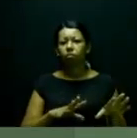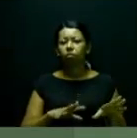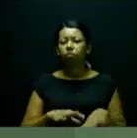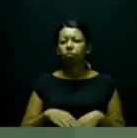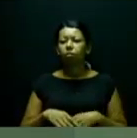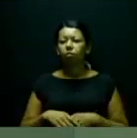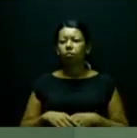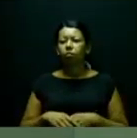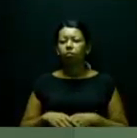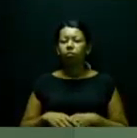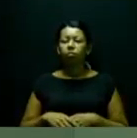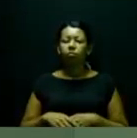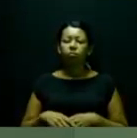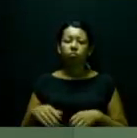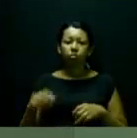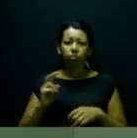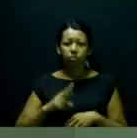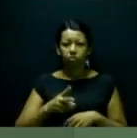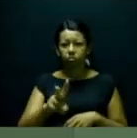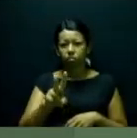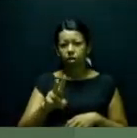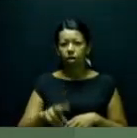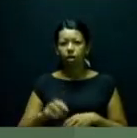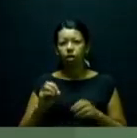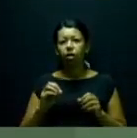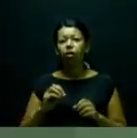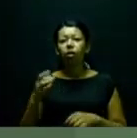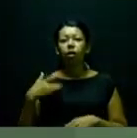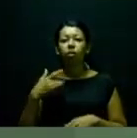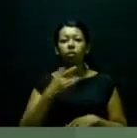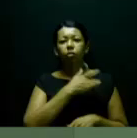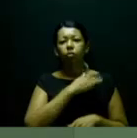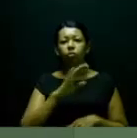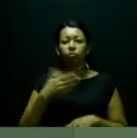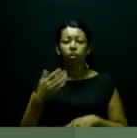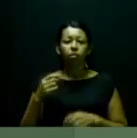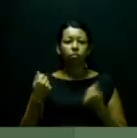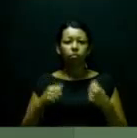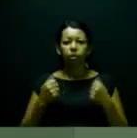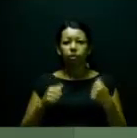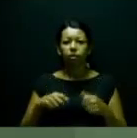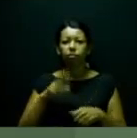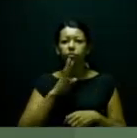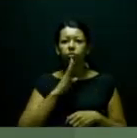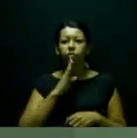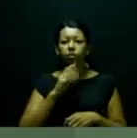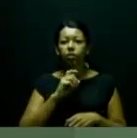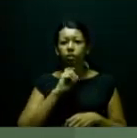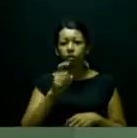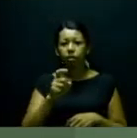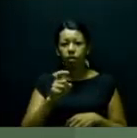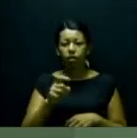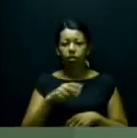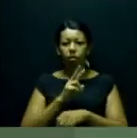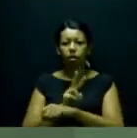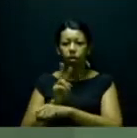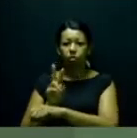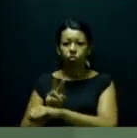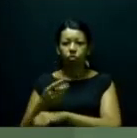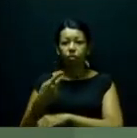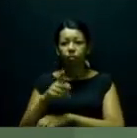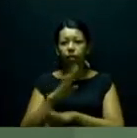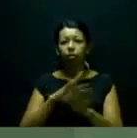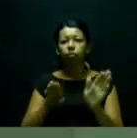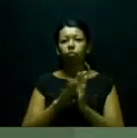funcionar, a saúde vai funcionar quando não se precisar conhecer ninguém. O atendimento tem que ser igual para todos, independente